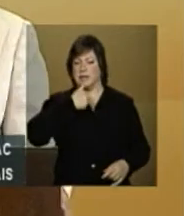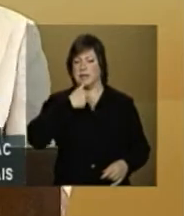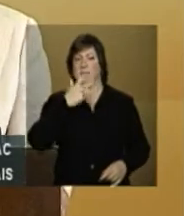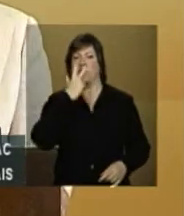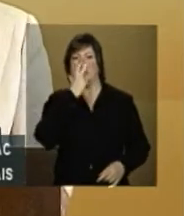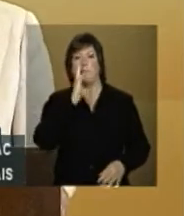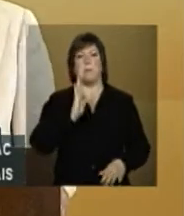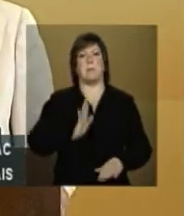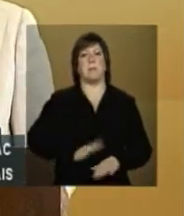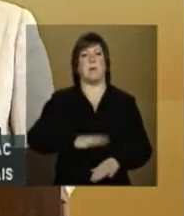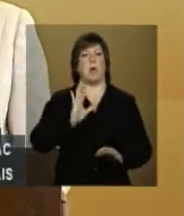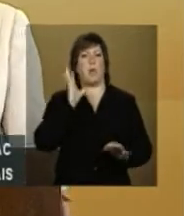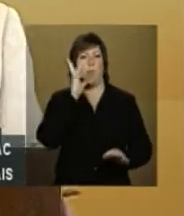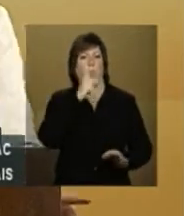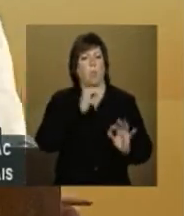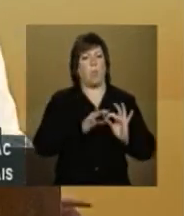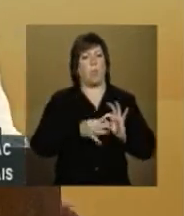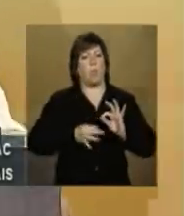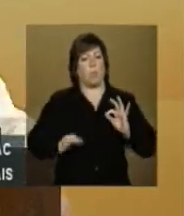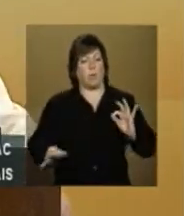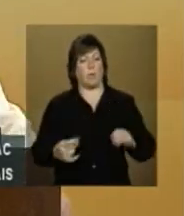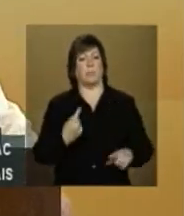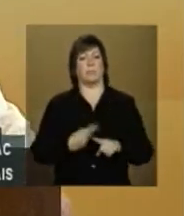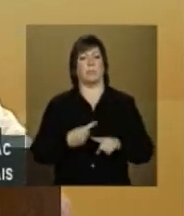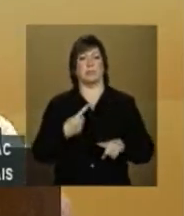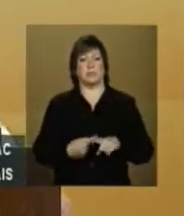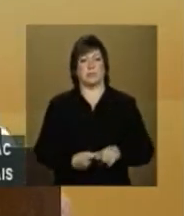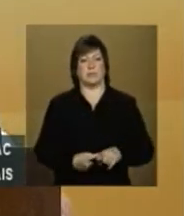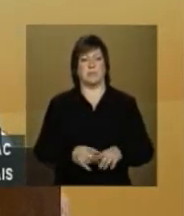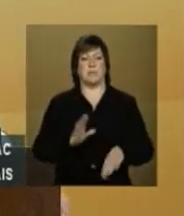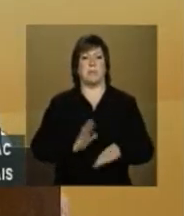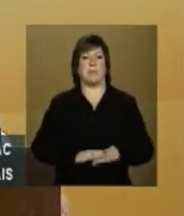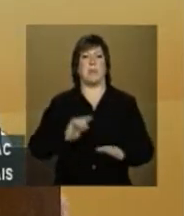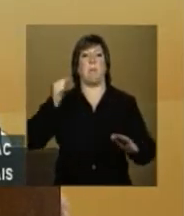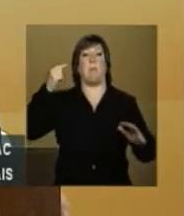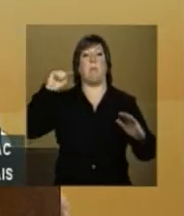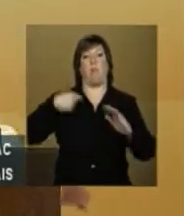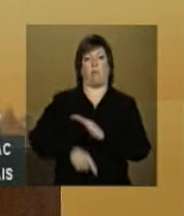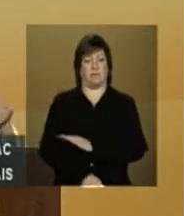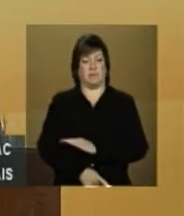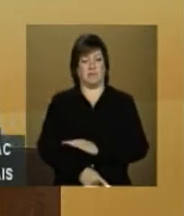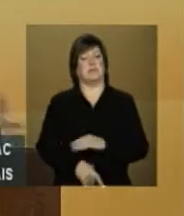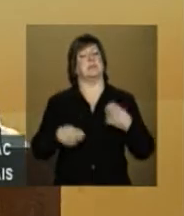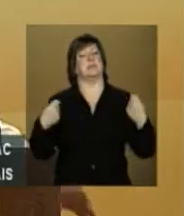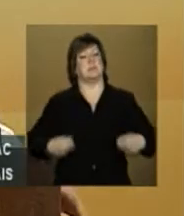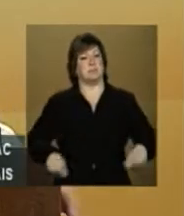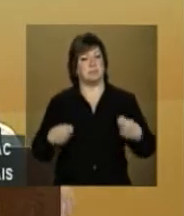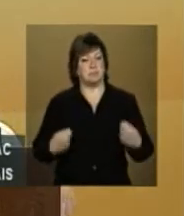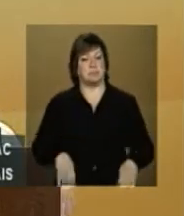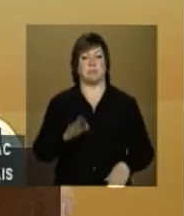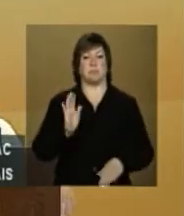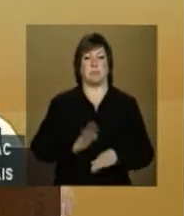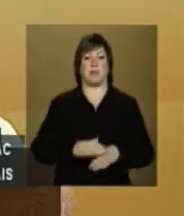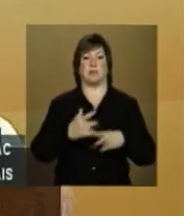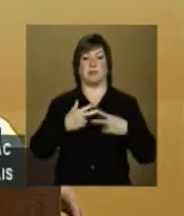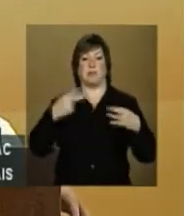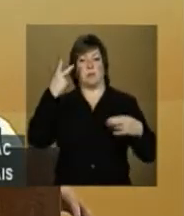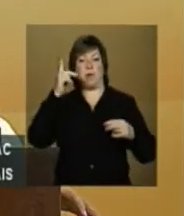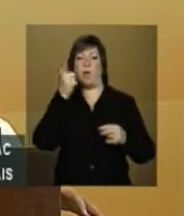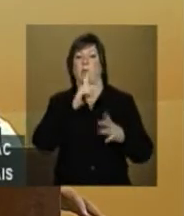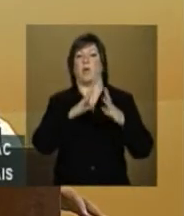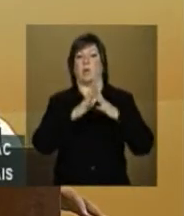diria, mais longa, sendo mais crônica e necessitando de mais medidas para